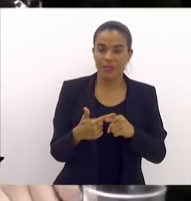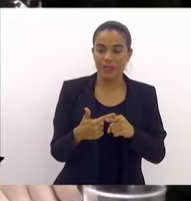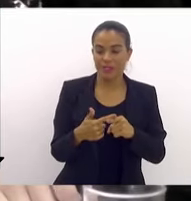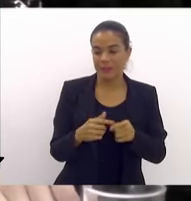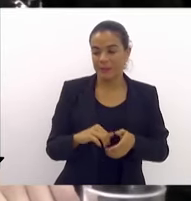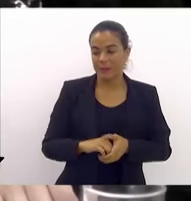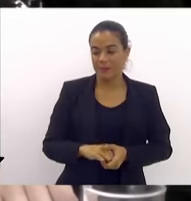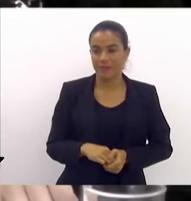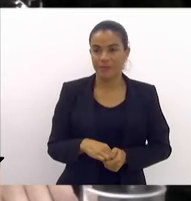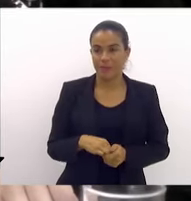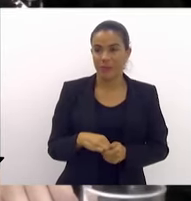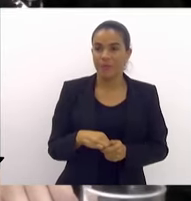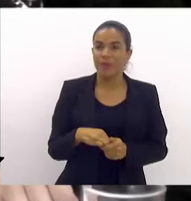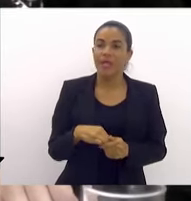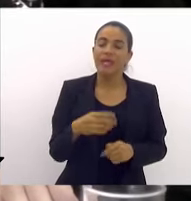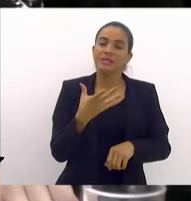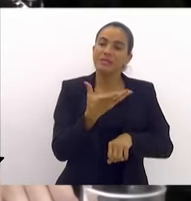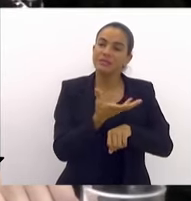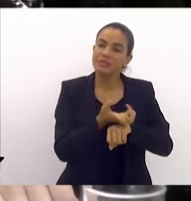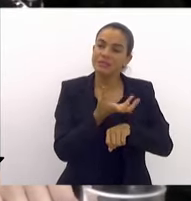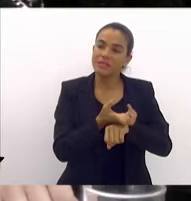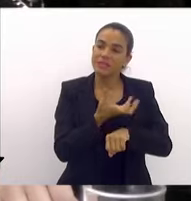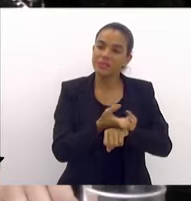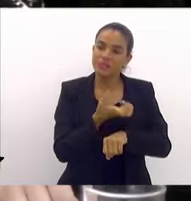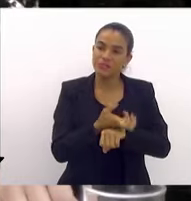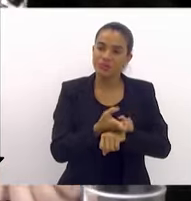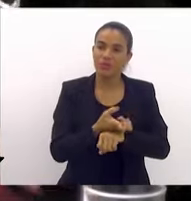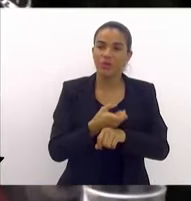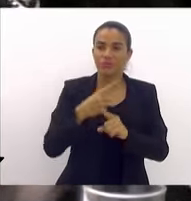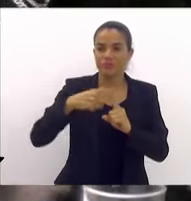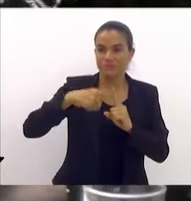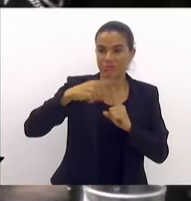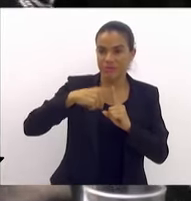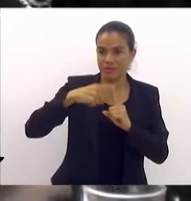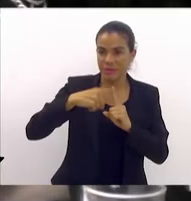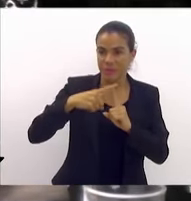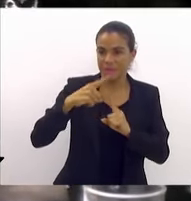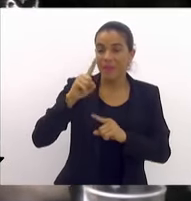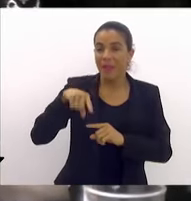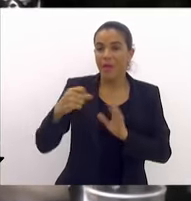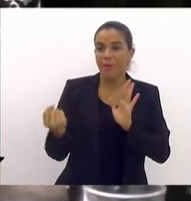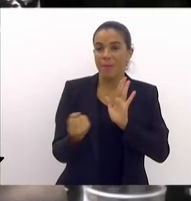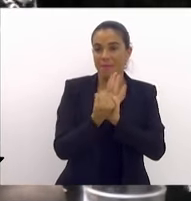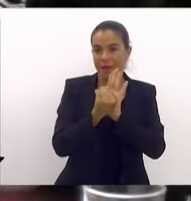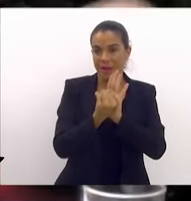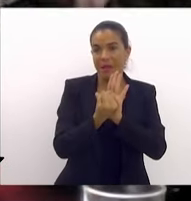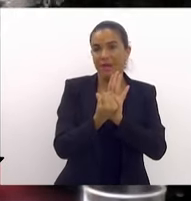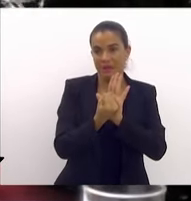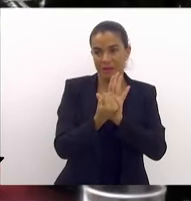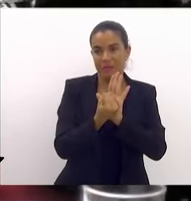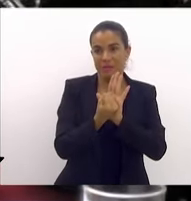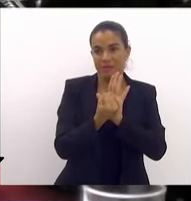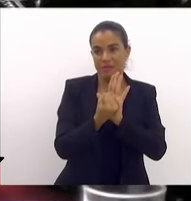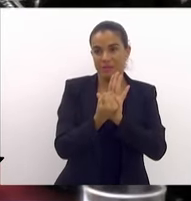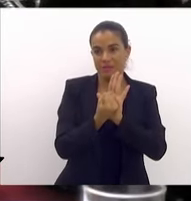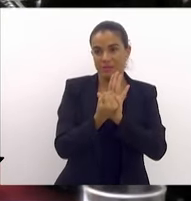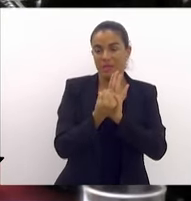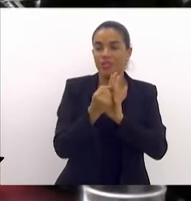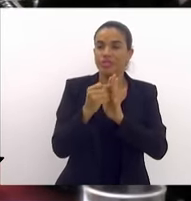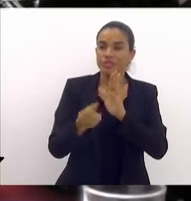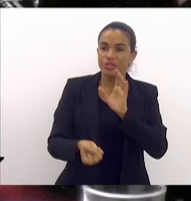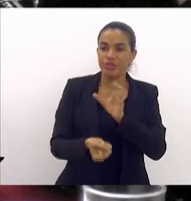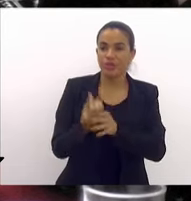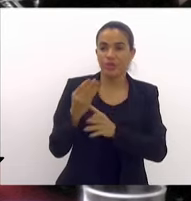esse sensor de glicose, o Libre Freestyle, é uma marca. Então, a gente fez com